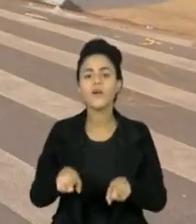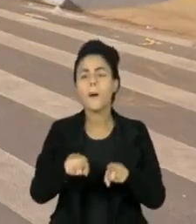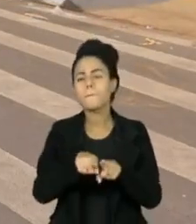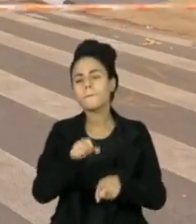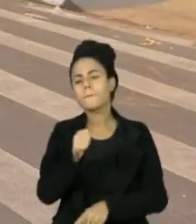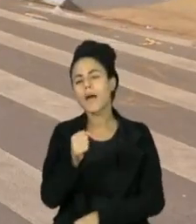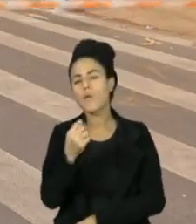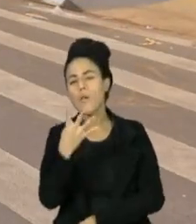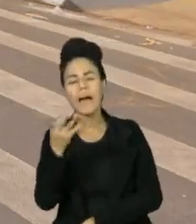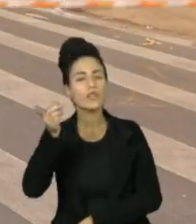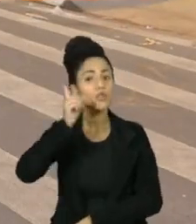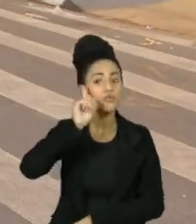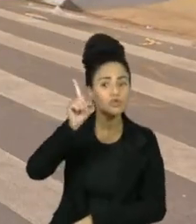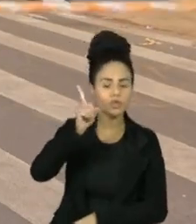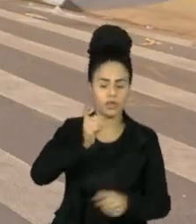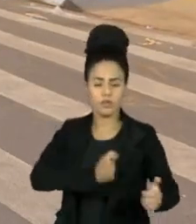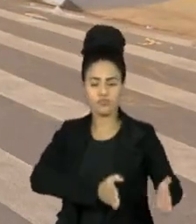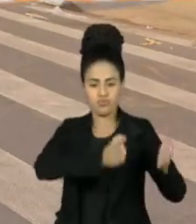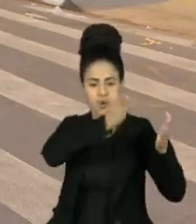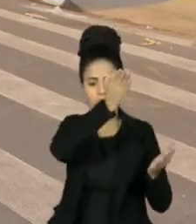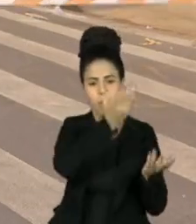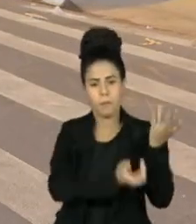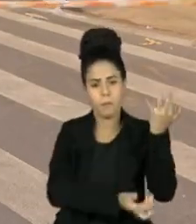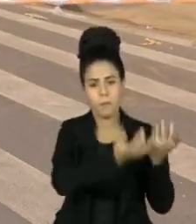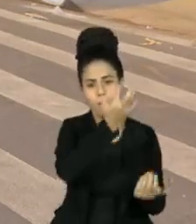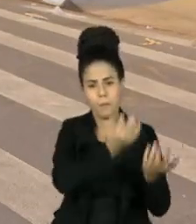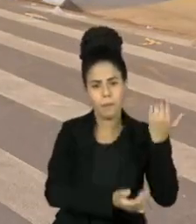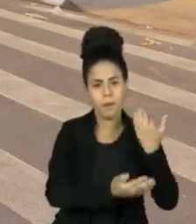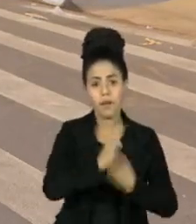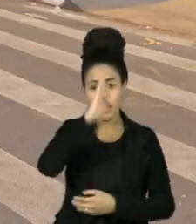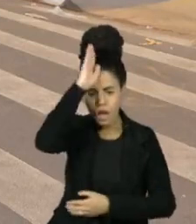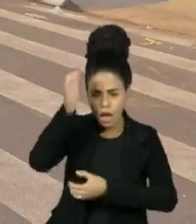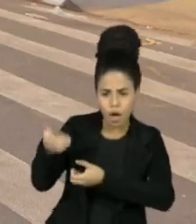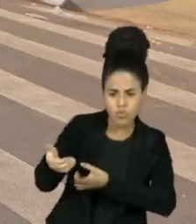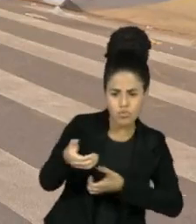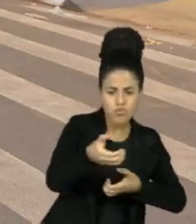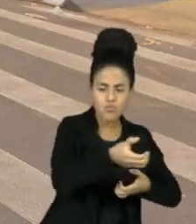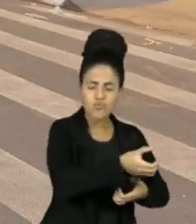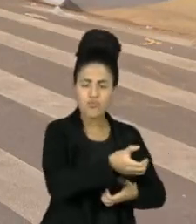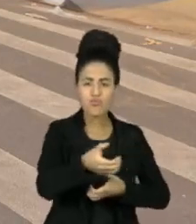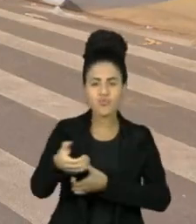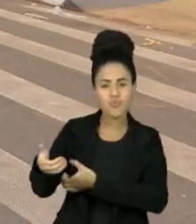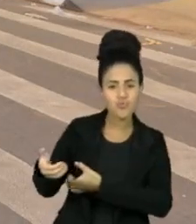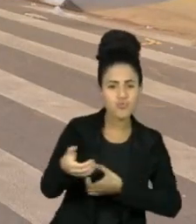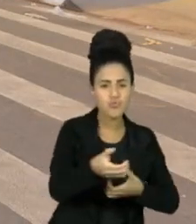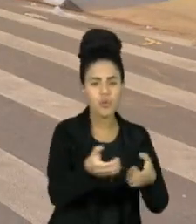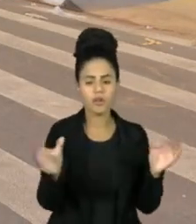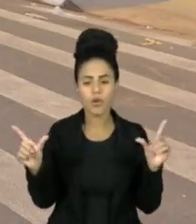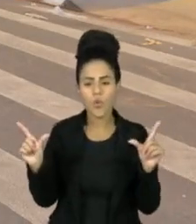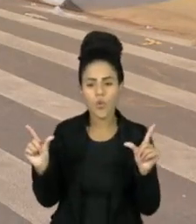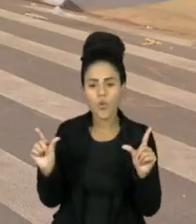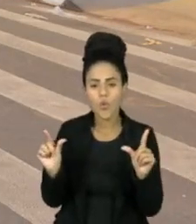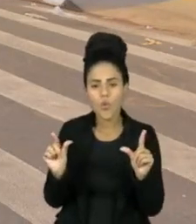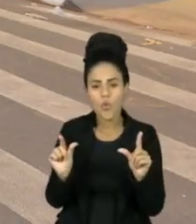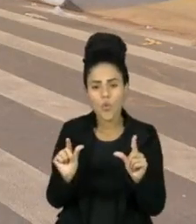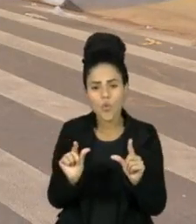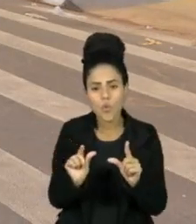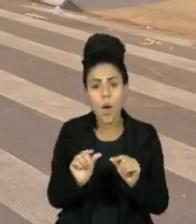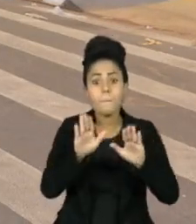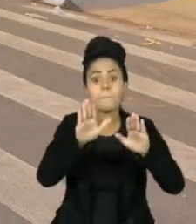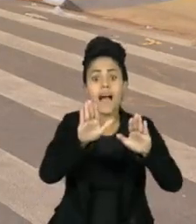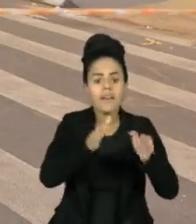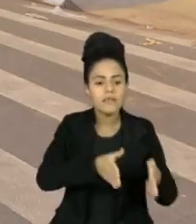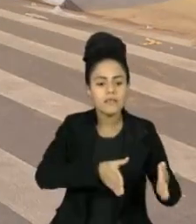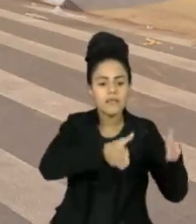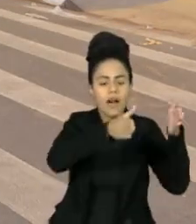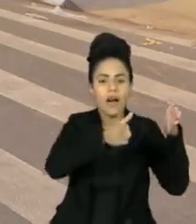quase 4 dias. Ontem, o Corpo de Bombeiros anunciou o fim das chamas. Mas, como a estrutura ainda está muito quente, alguns